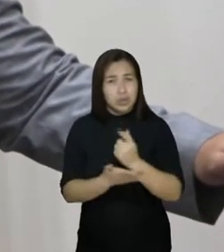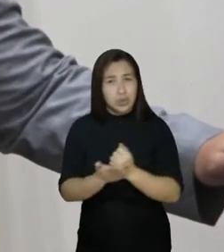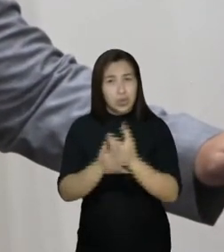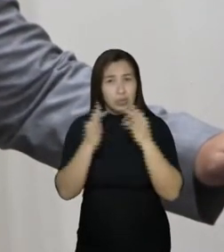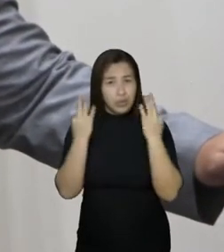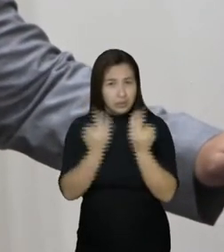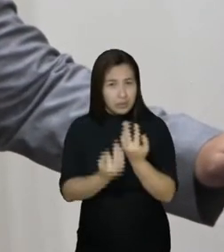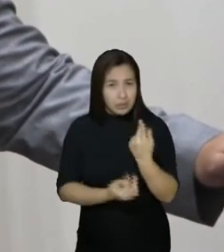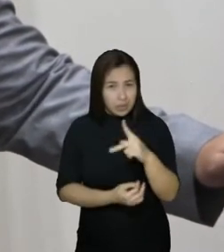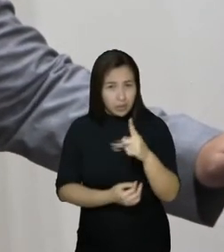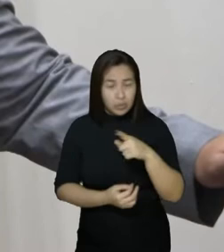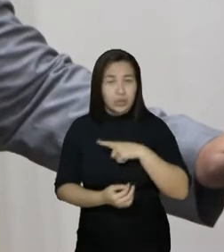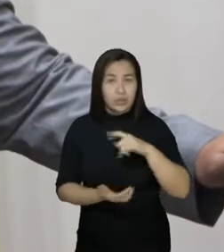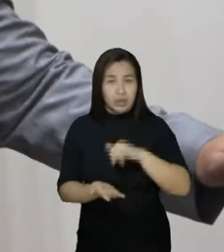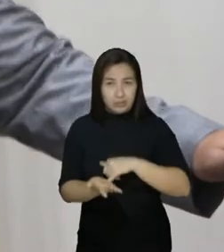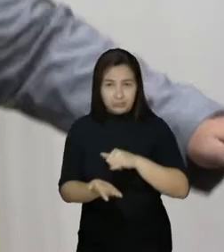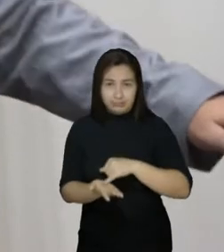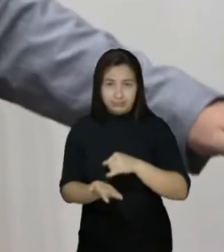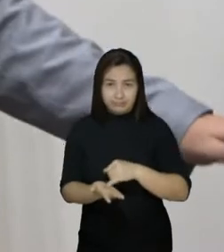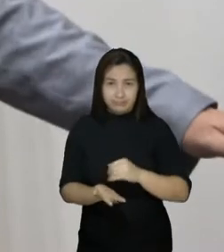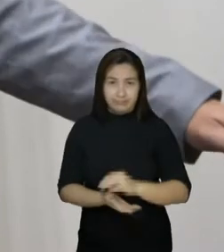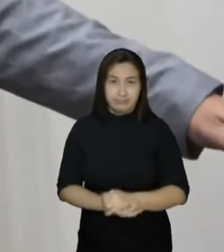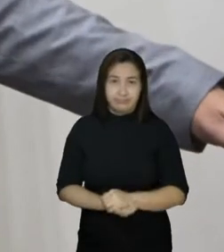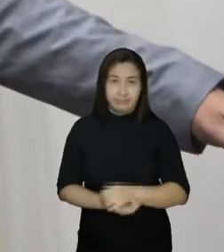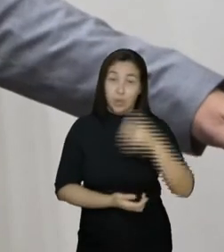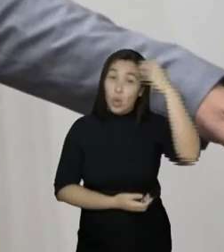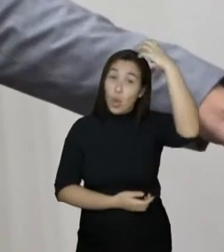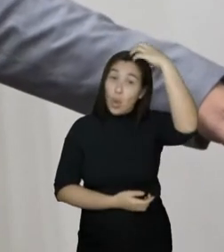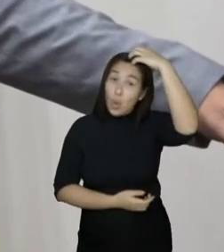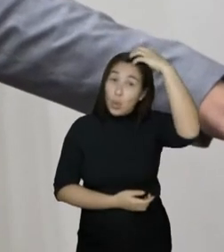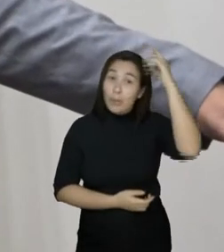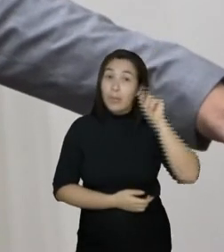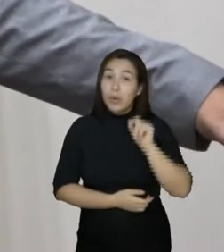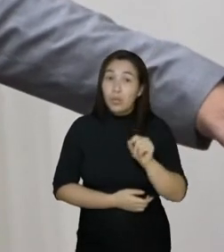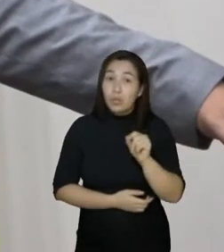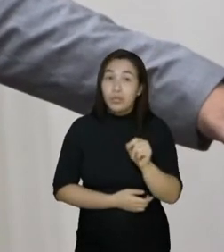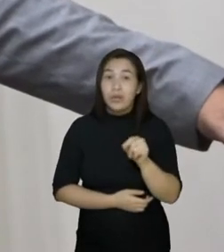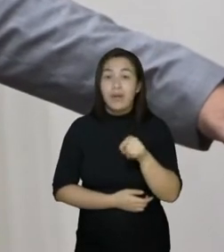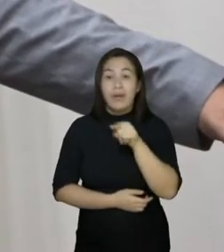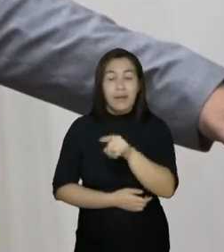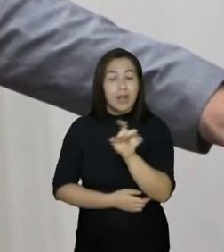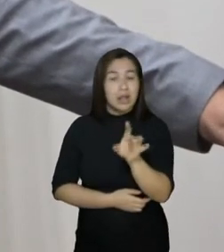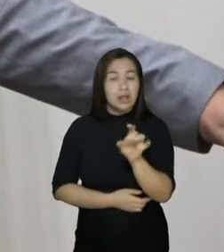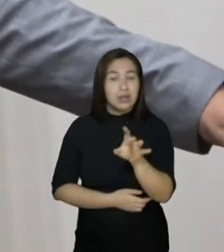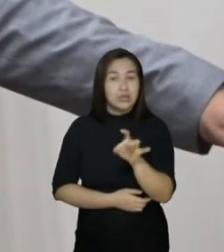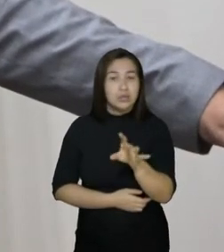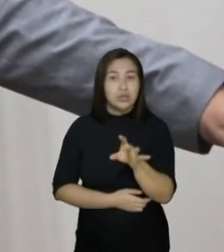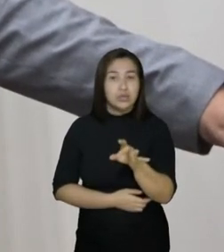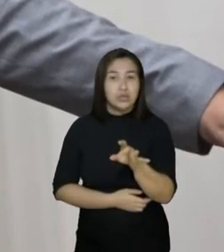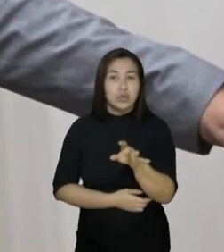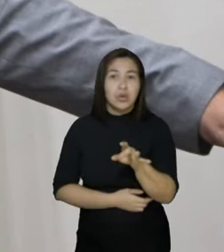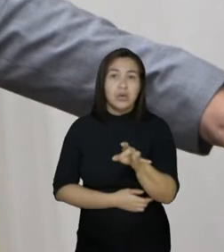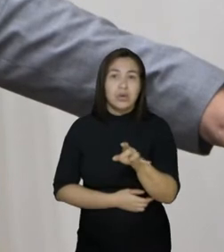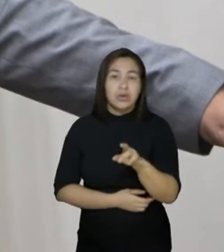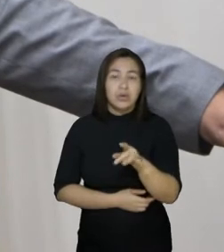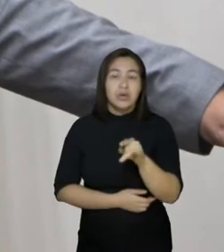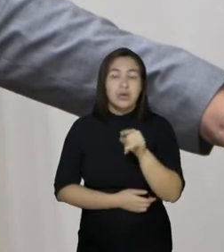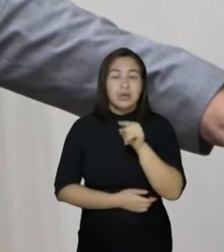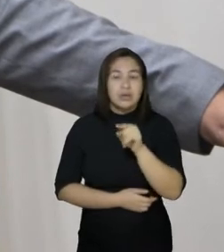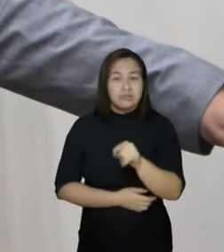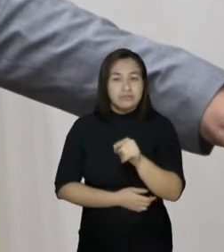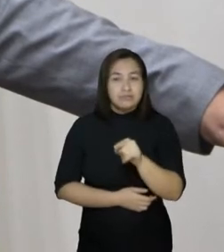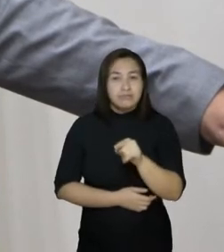o imposto. Culpa exclusiva. Culpa não, dolo exclusivo de